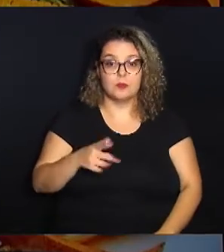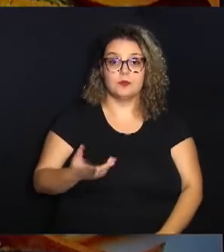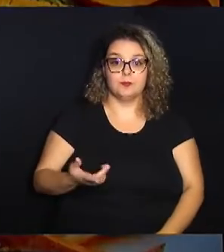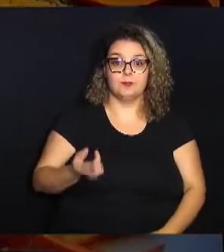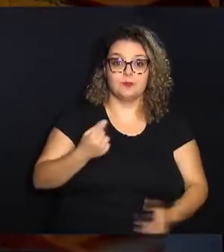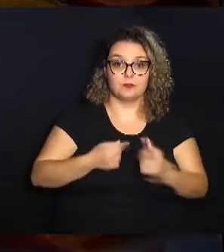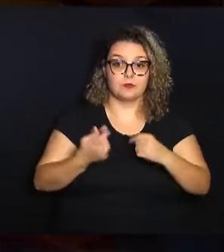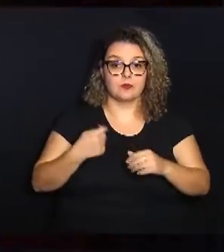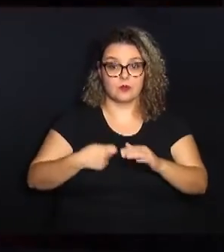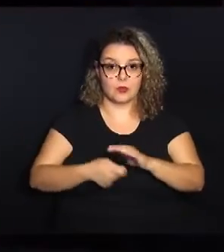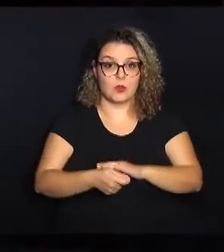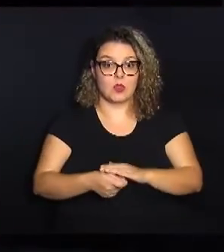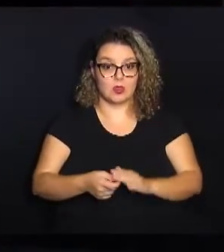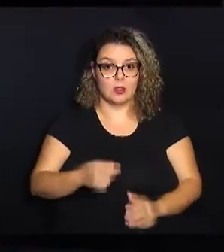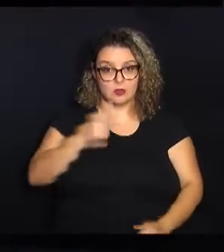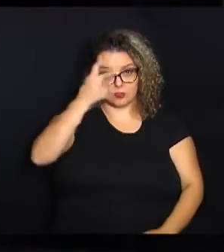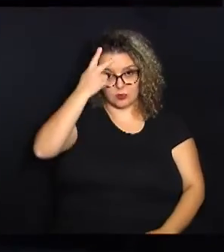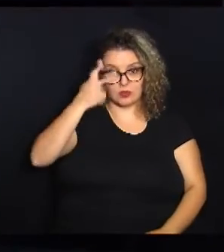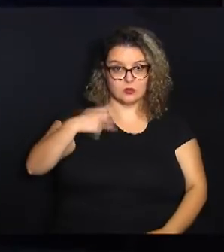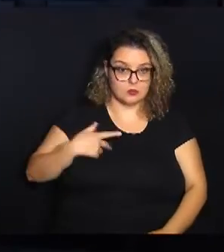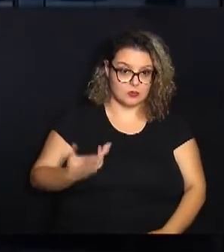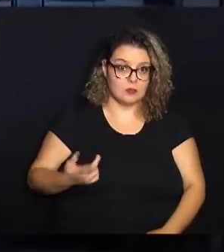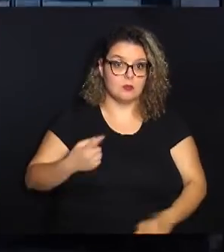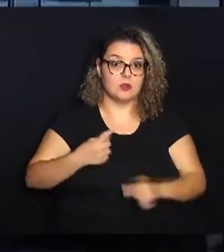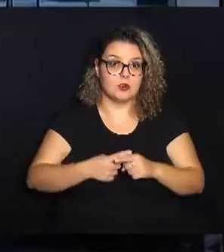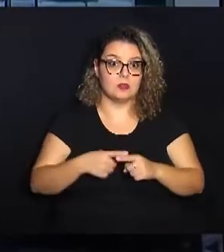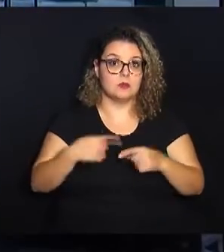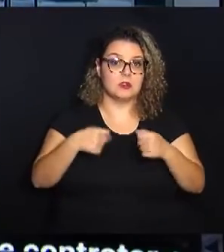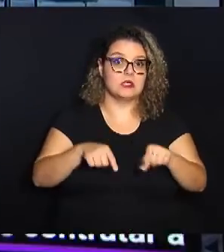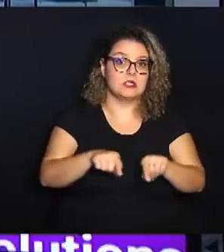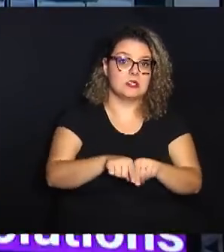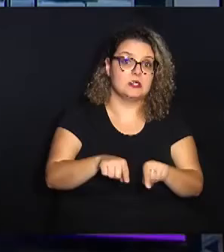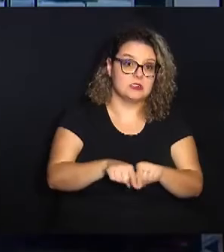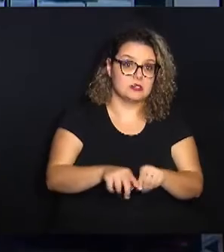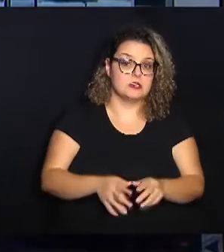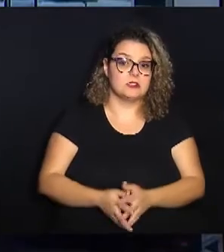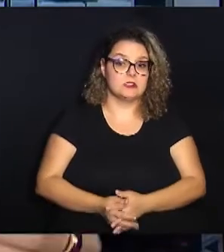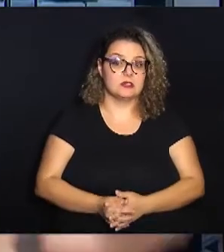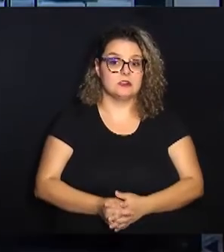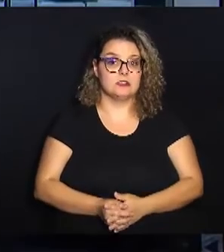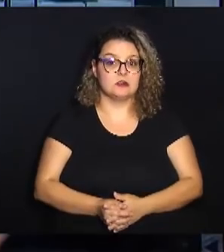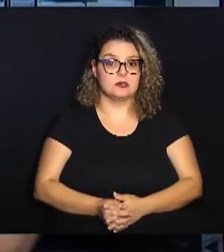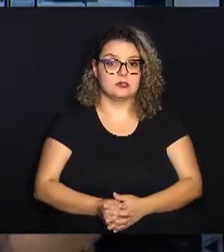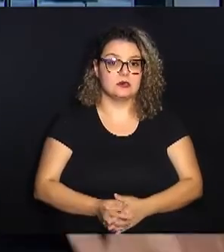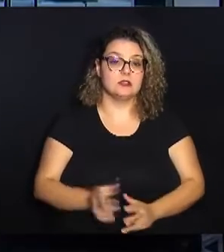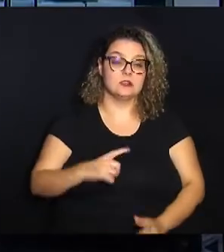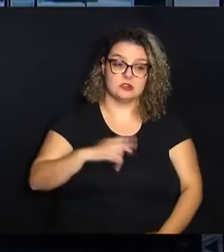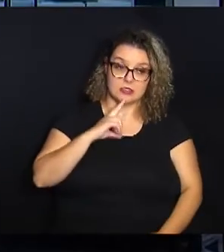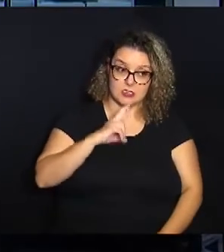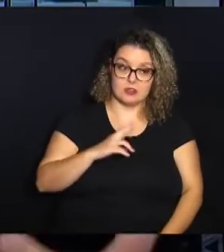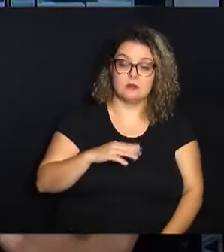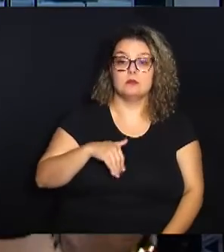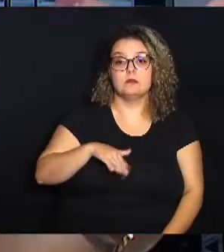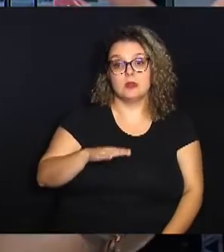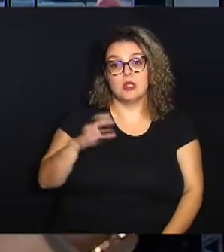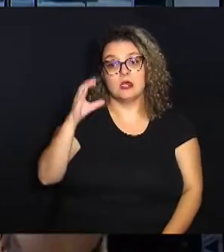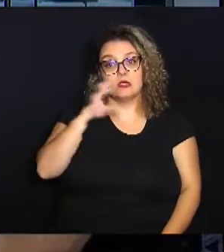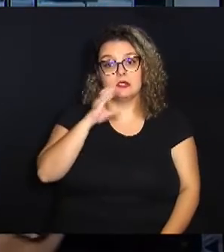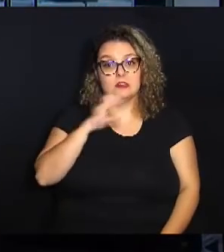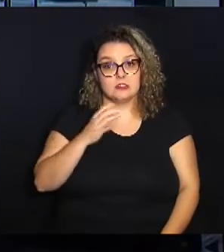investe um pouco do nosso próprio bolso, porque a gente precisa também ter respostas cada vez mais